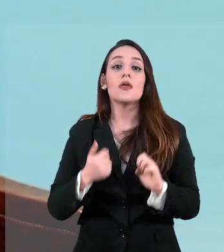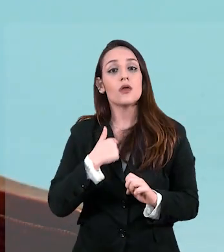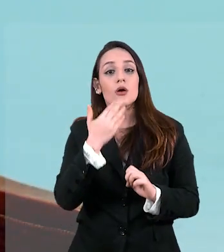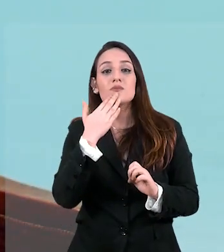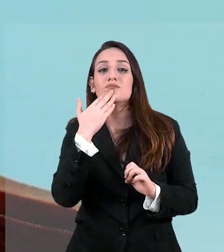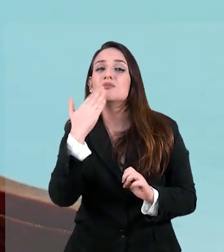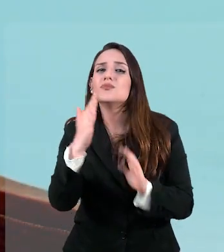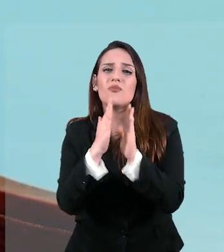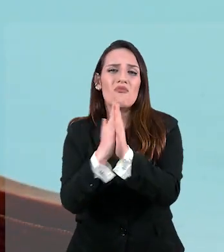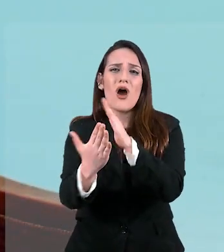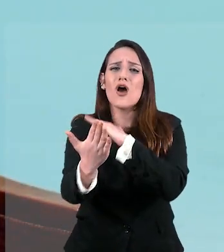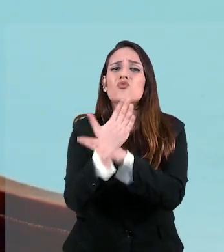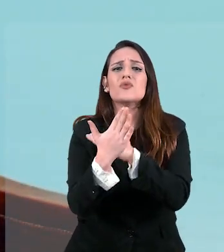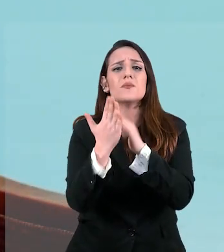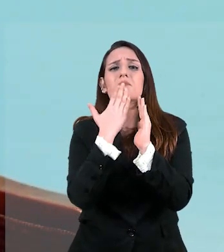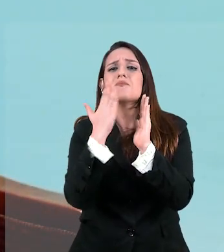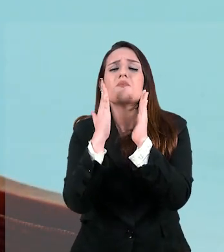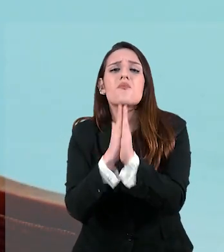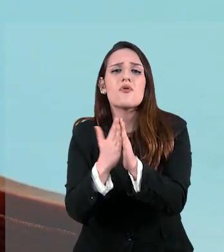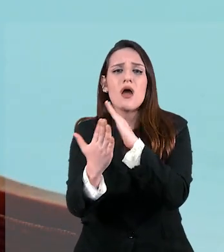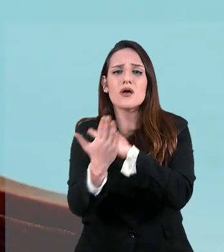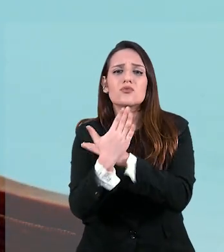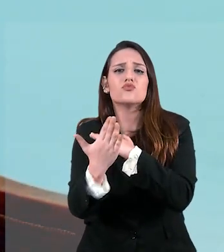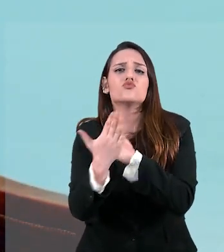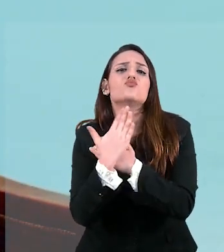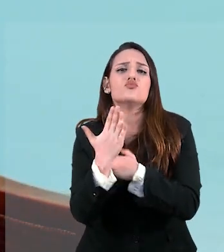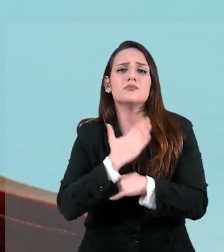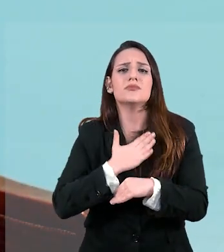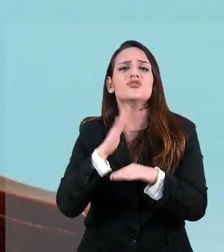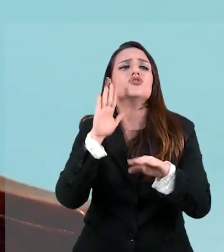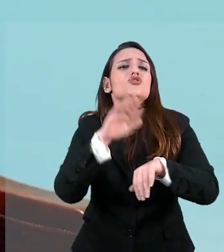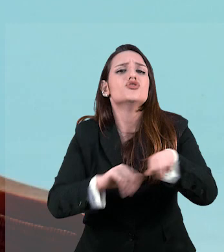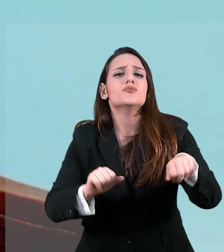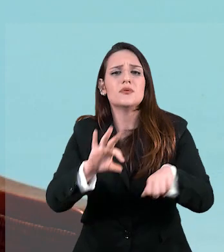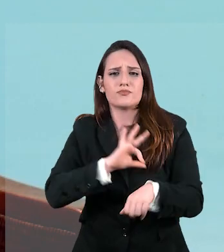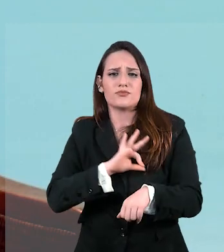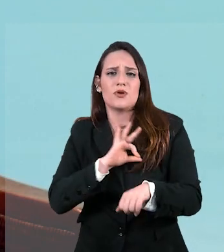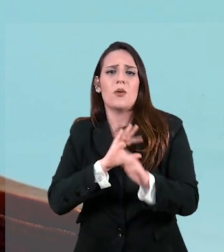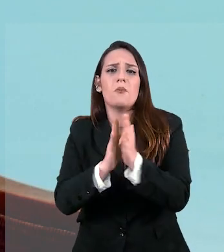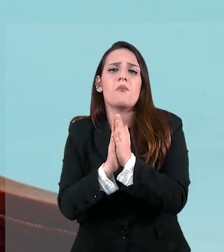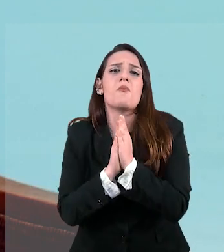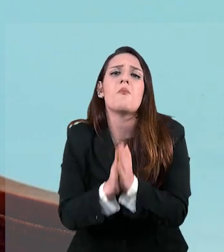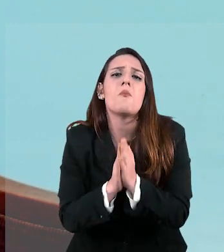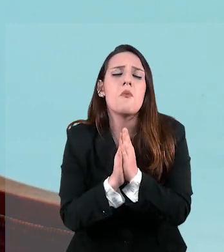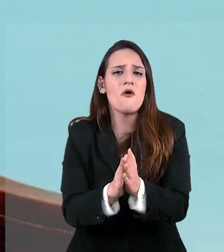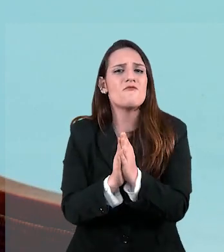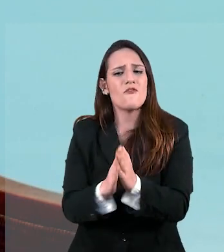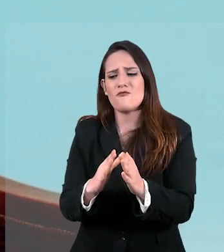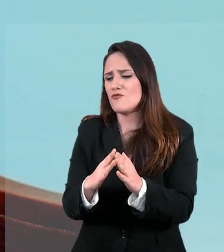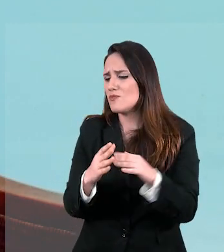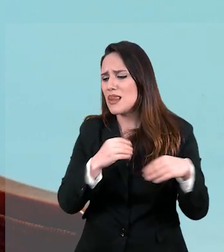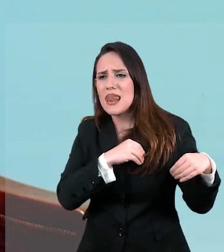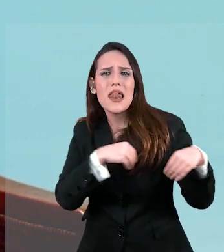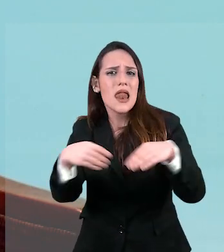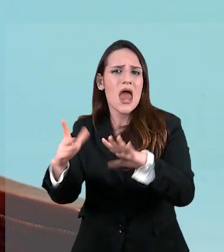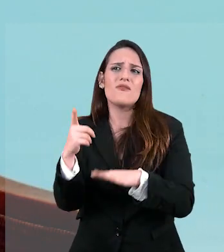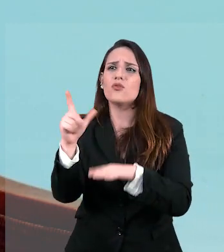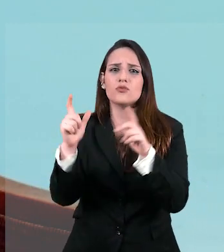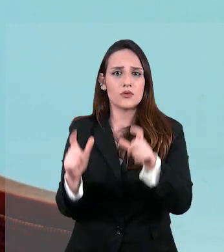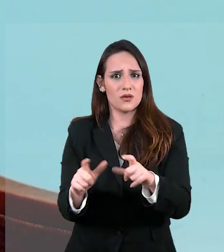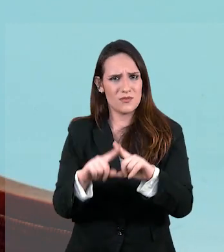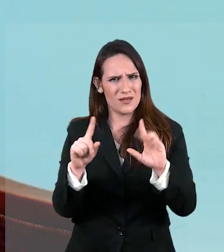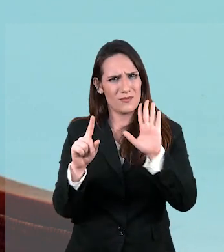só pedia ajuda. E eu pedia para as pessoas chamarem a polícia, eu pedia para eles me tirarem de